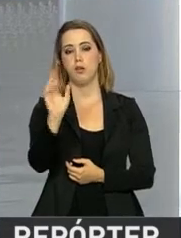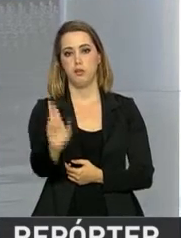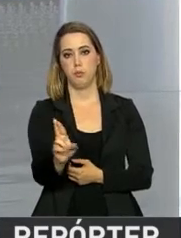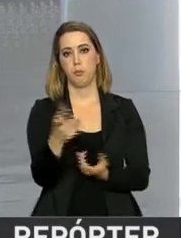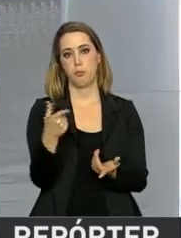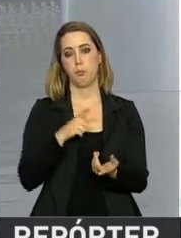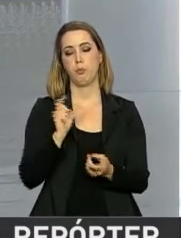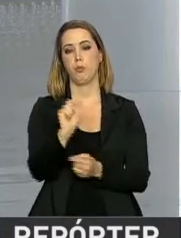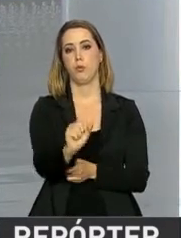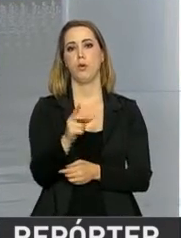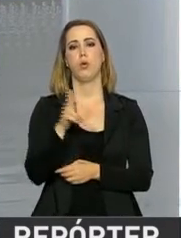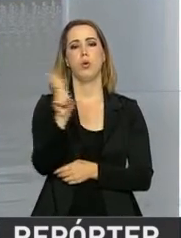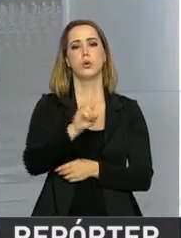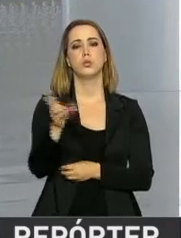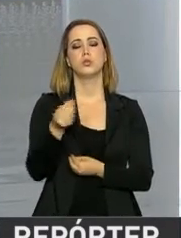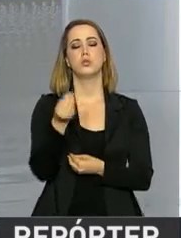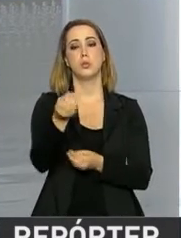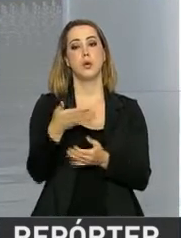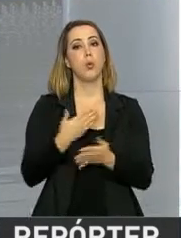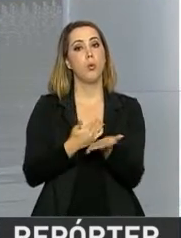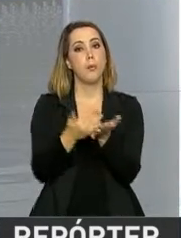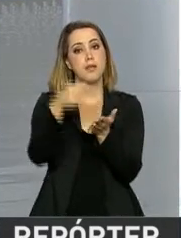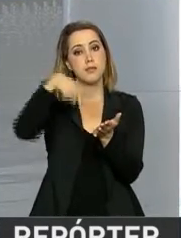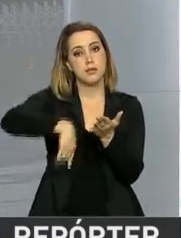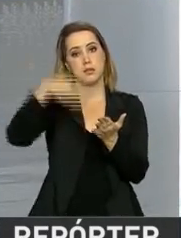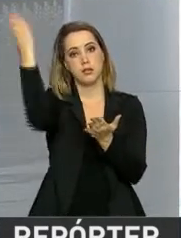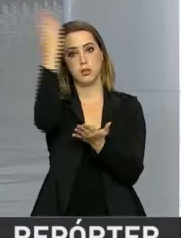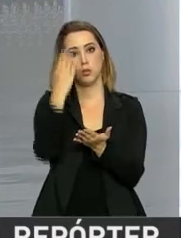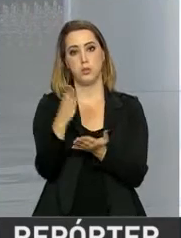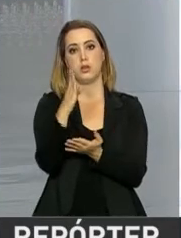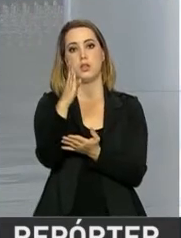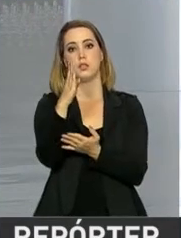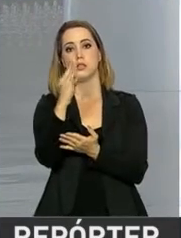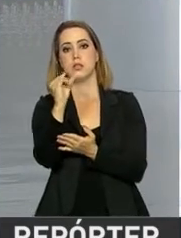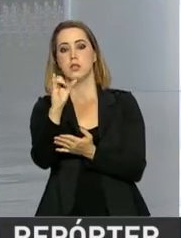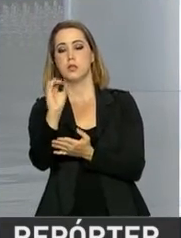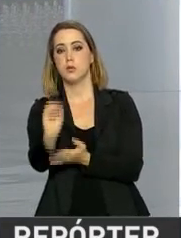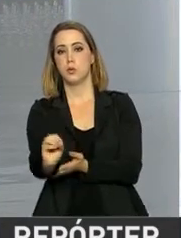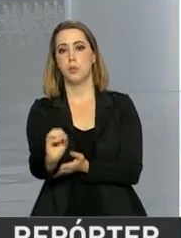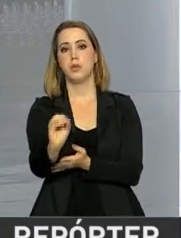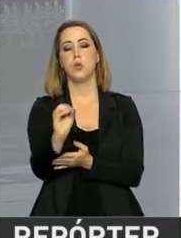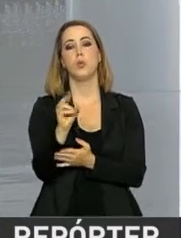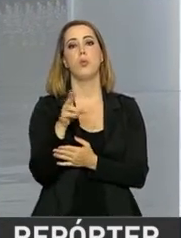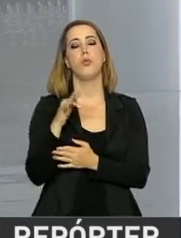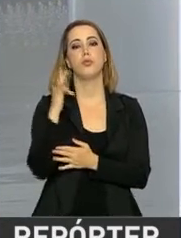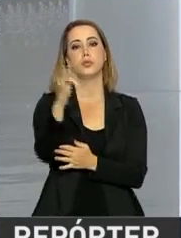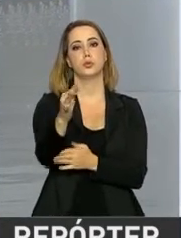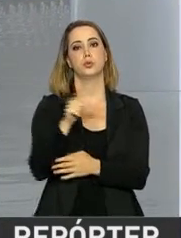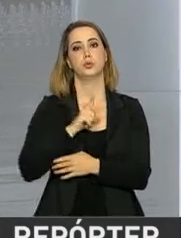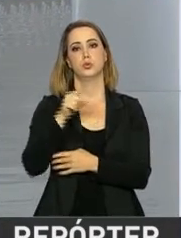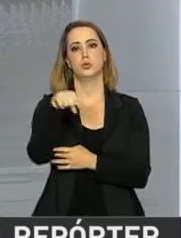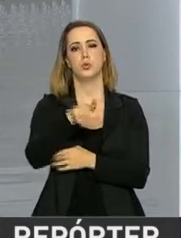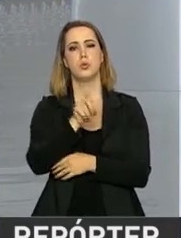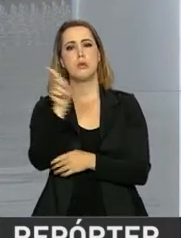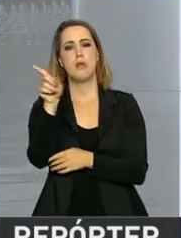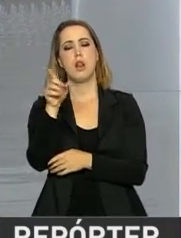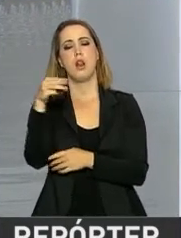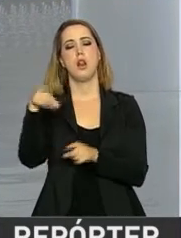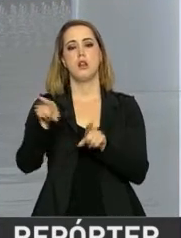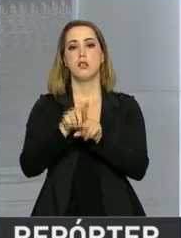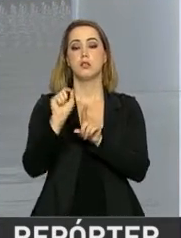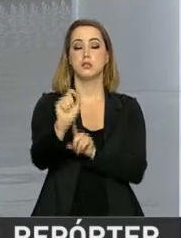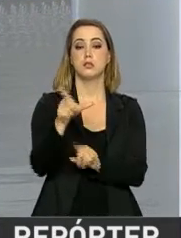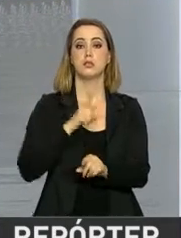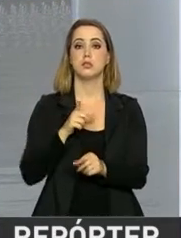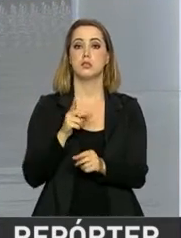implementar o projeto chamado de bi o futuro o lançamento da plataforma em marrakesh no marrocos contou com a presença